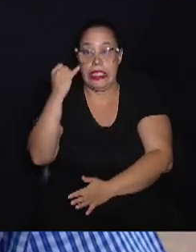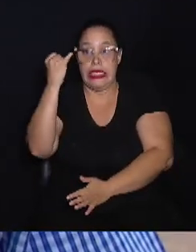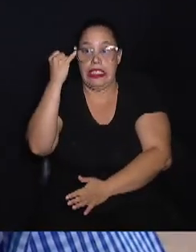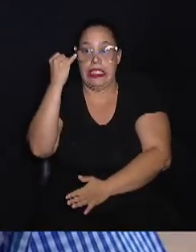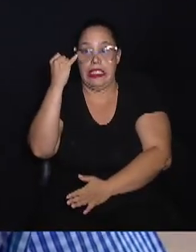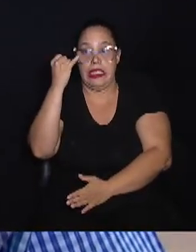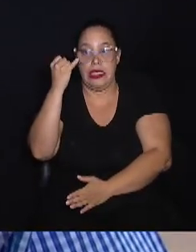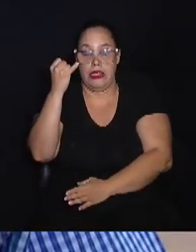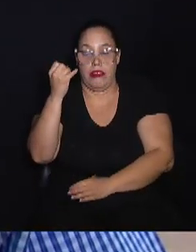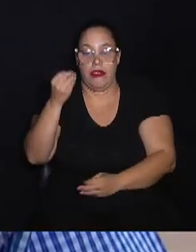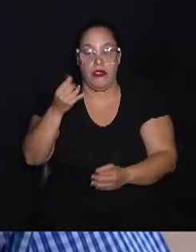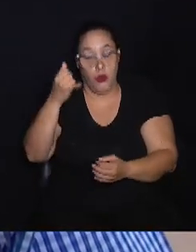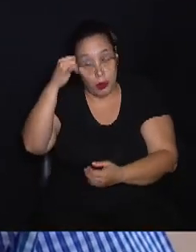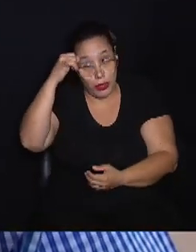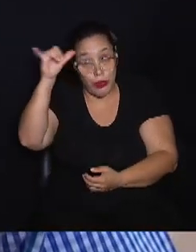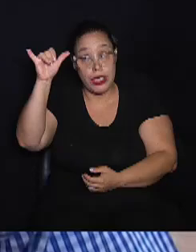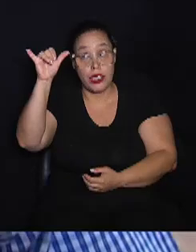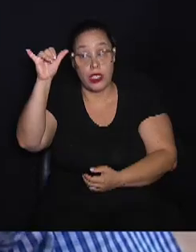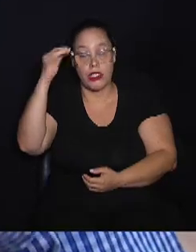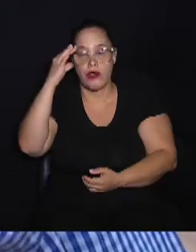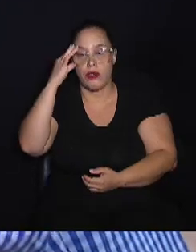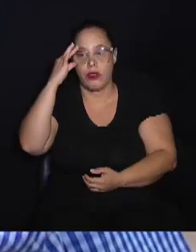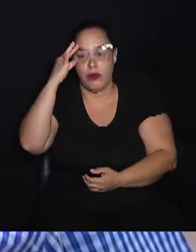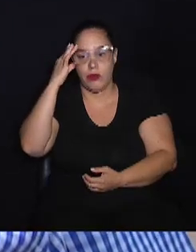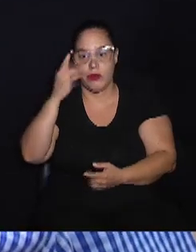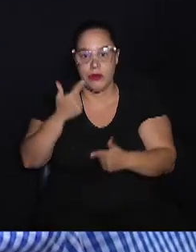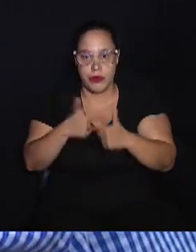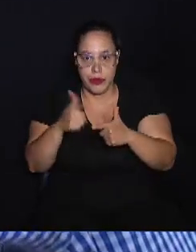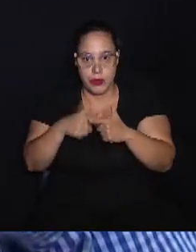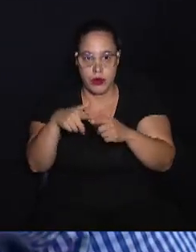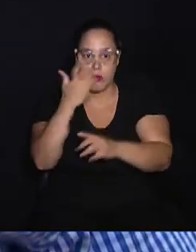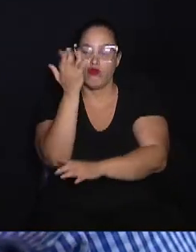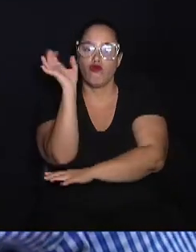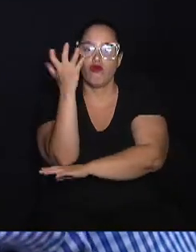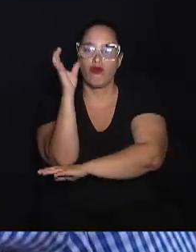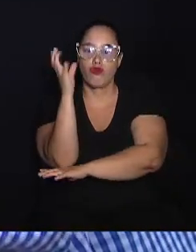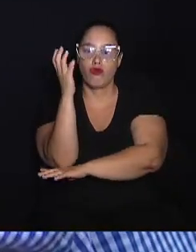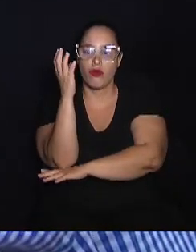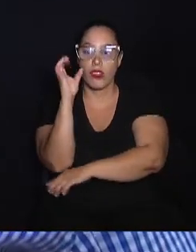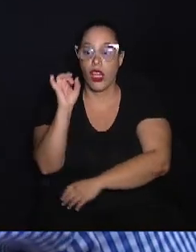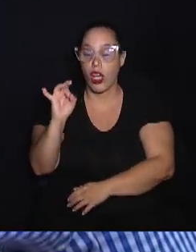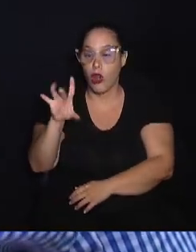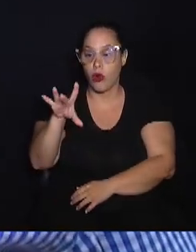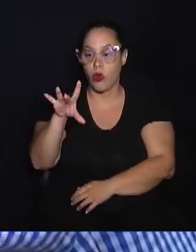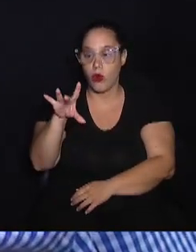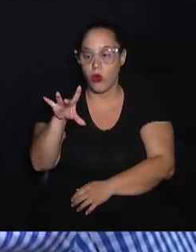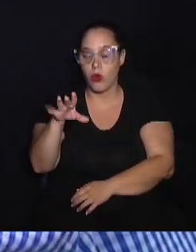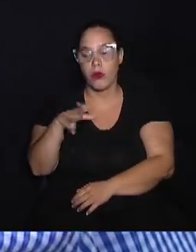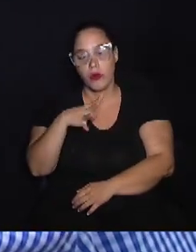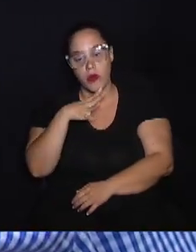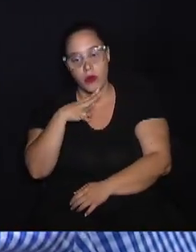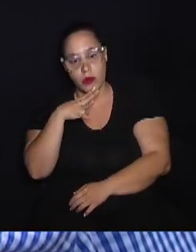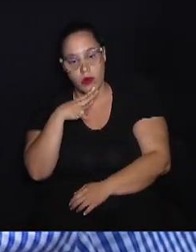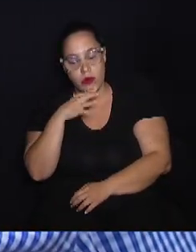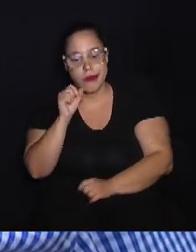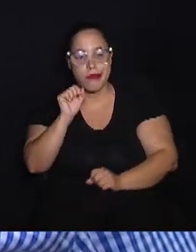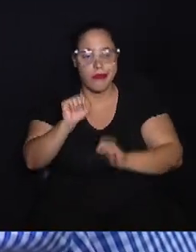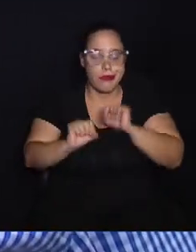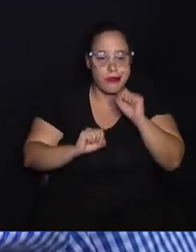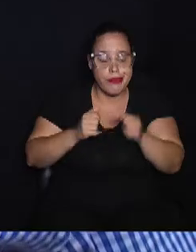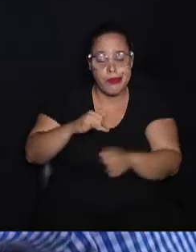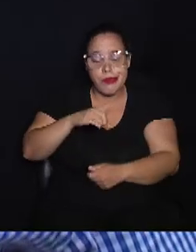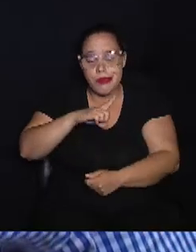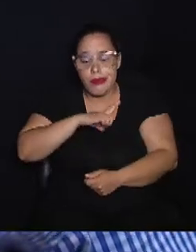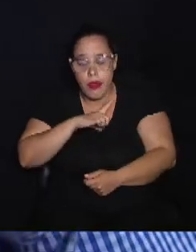como medida preventiva a problemas com árvores não só mas para conhecer as espécies que a cidade